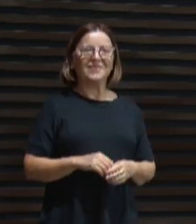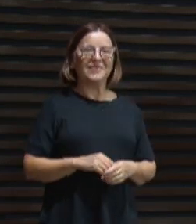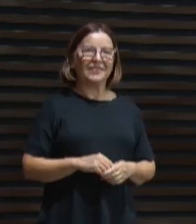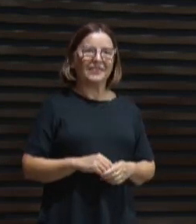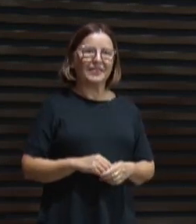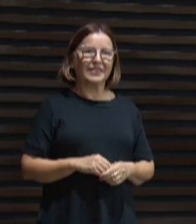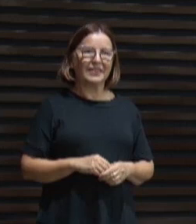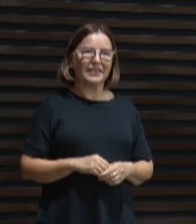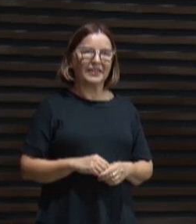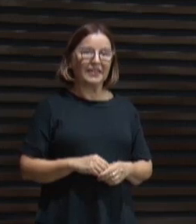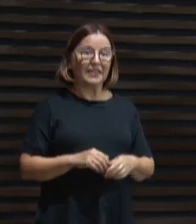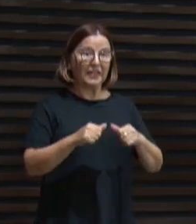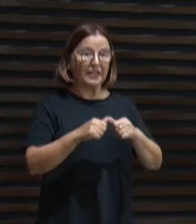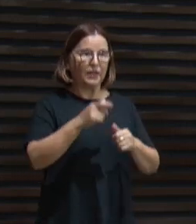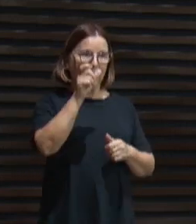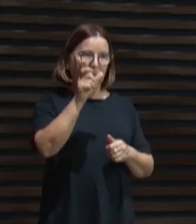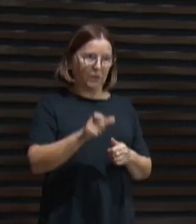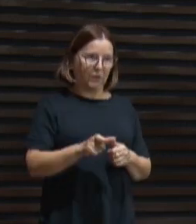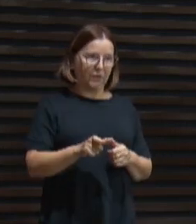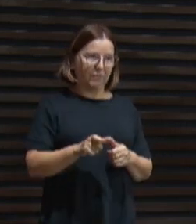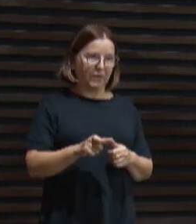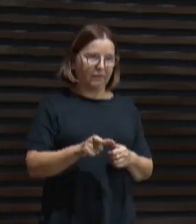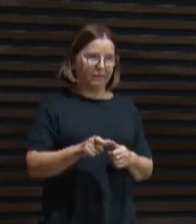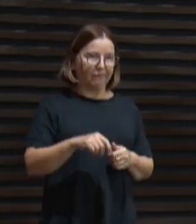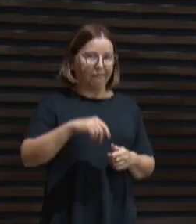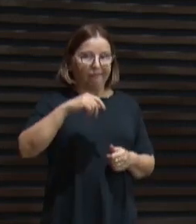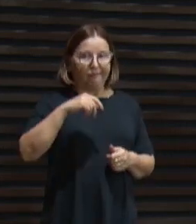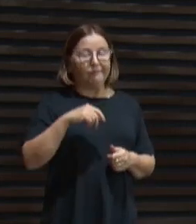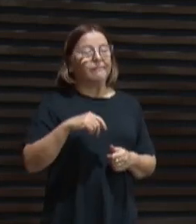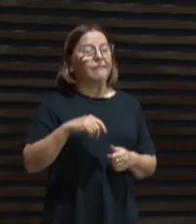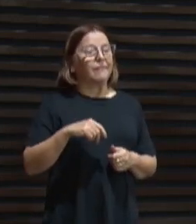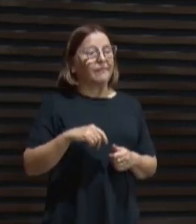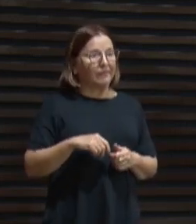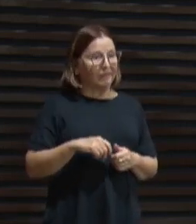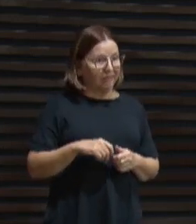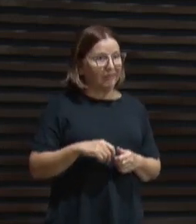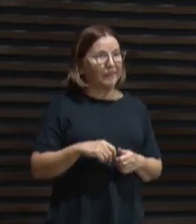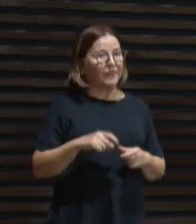E Simão deu muito trabalho, como eu.